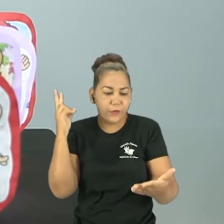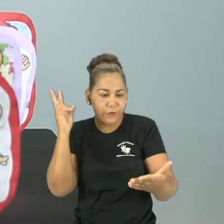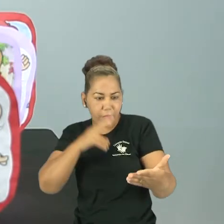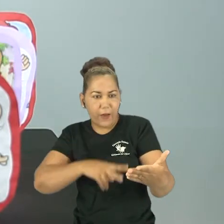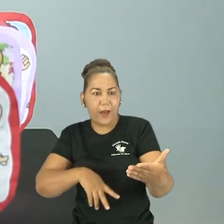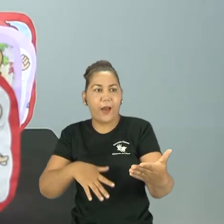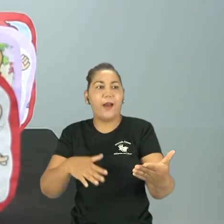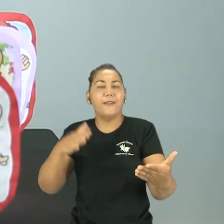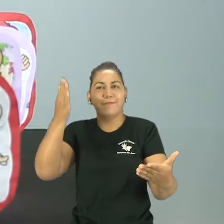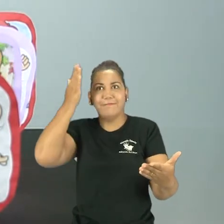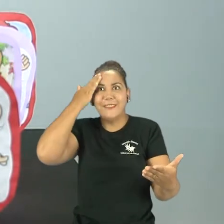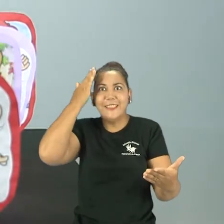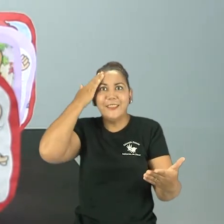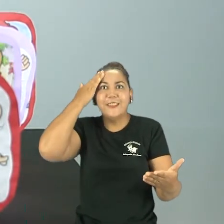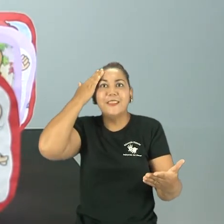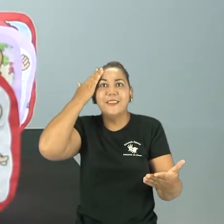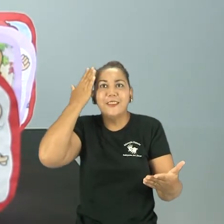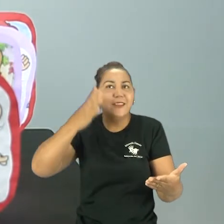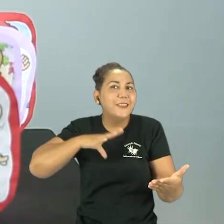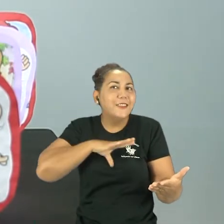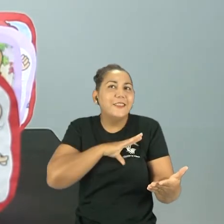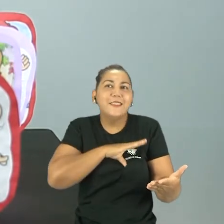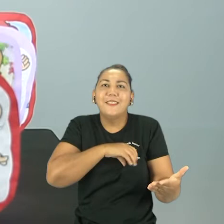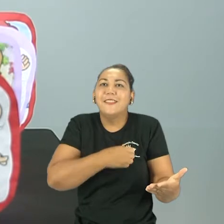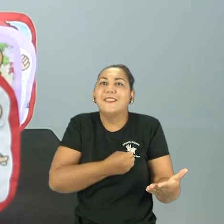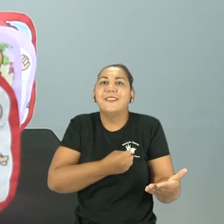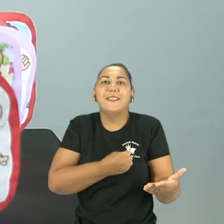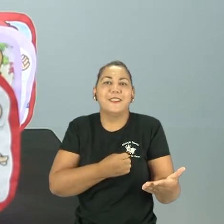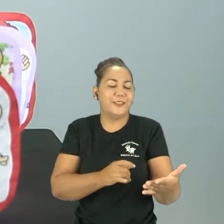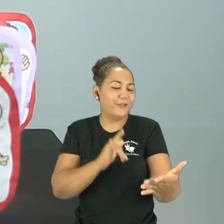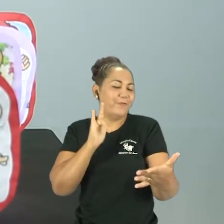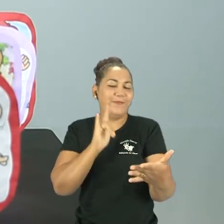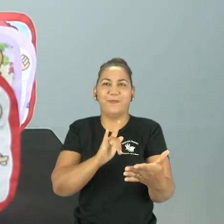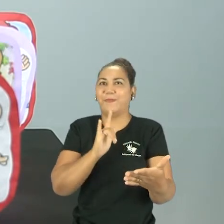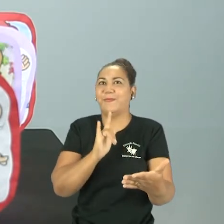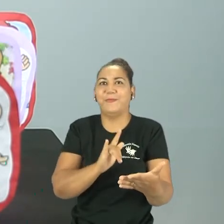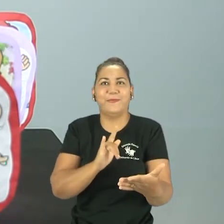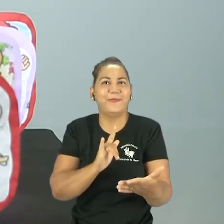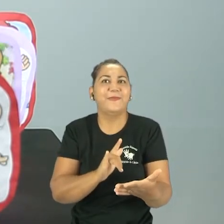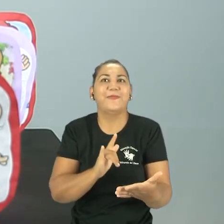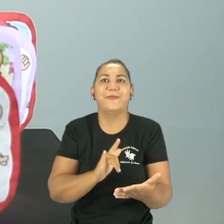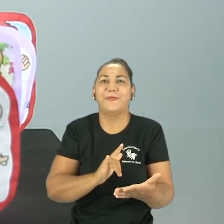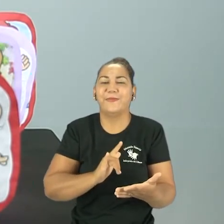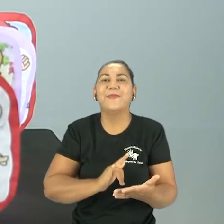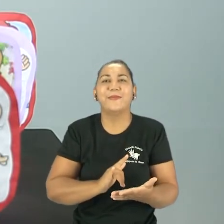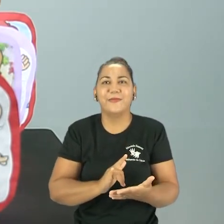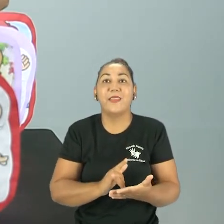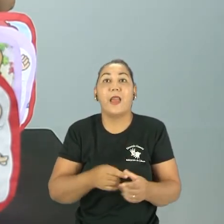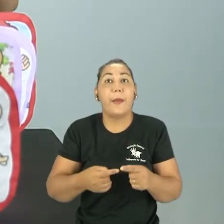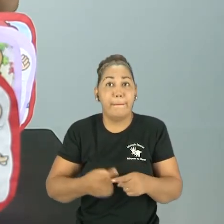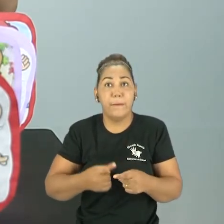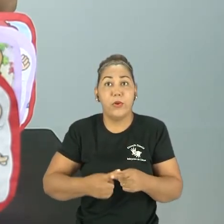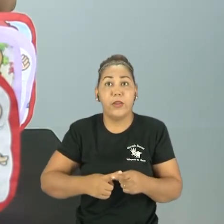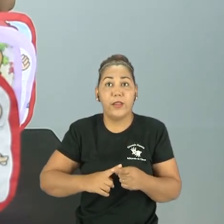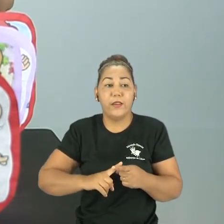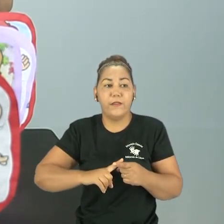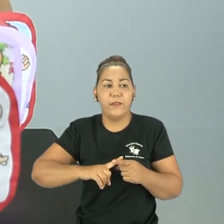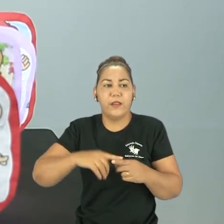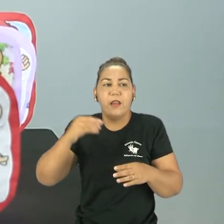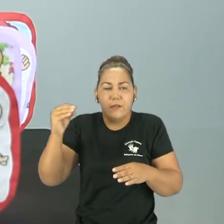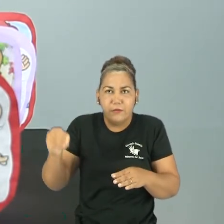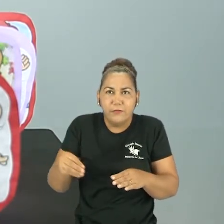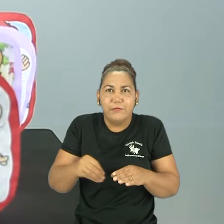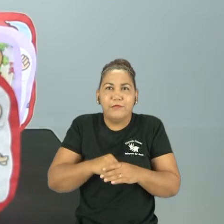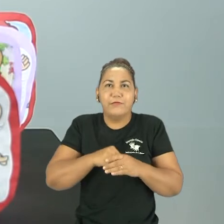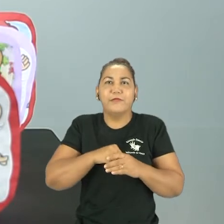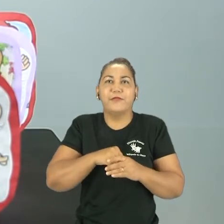comecei a me apaixonar pelas histórias. Por quê? Porque a gente se colocava, a gente se coloca dentro da história. Em